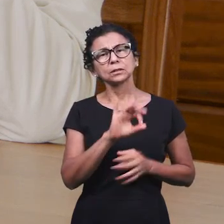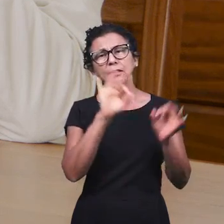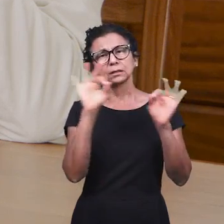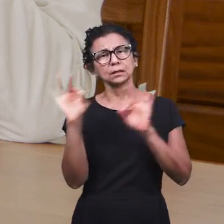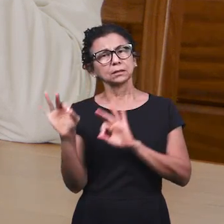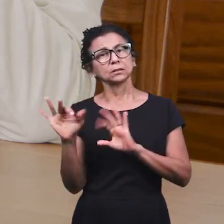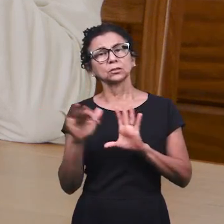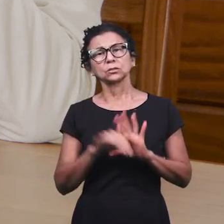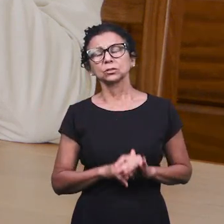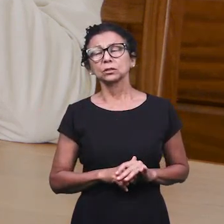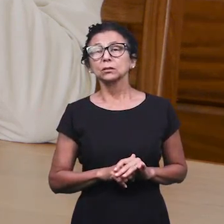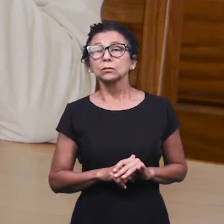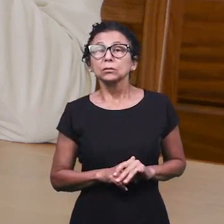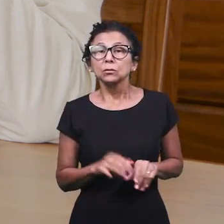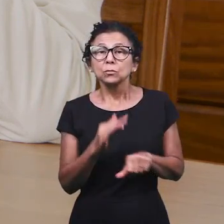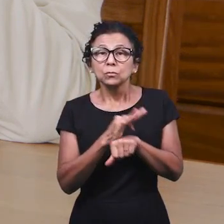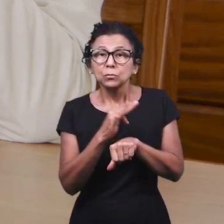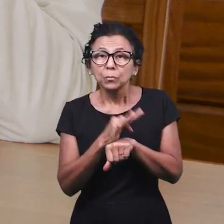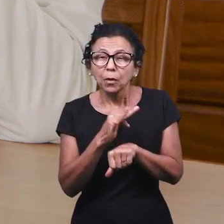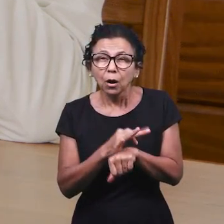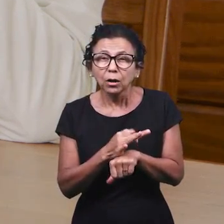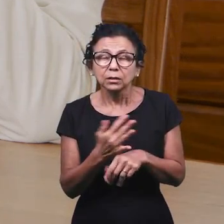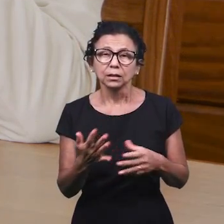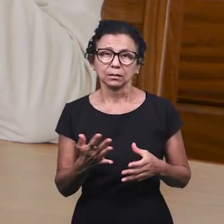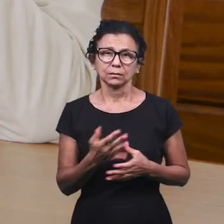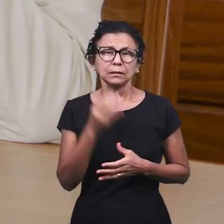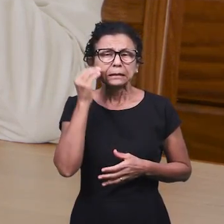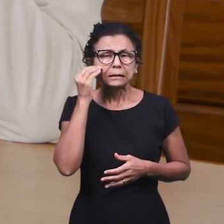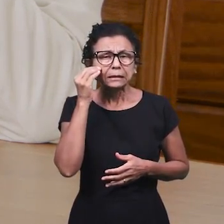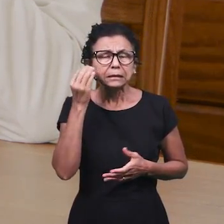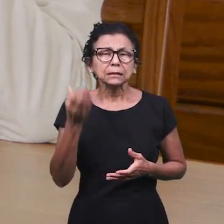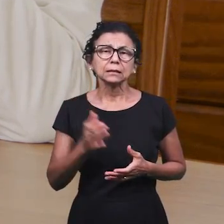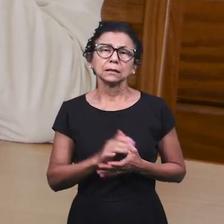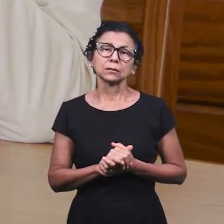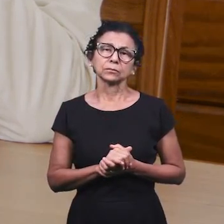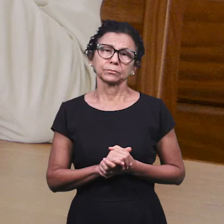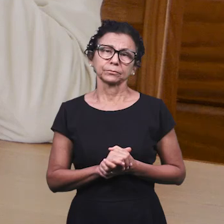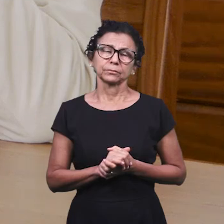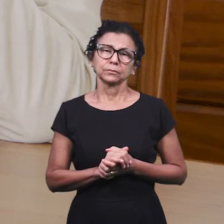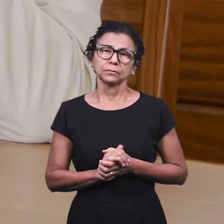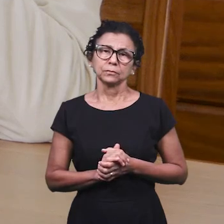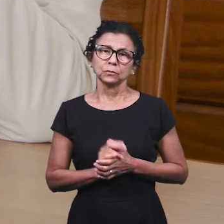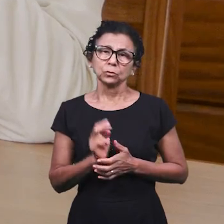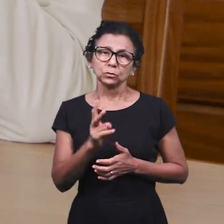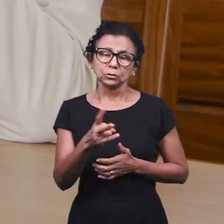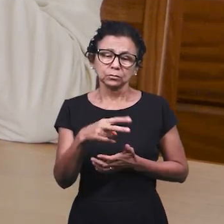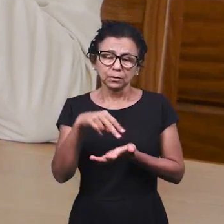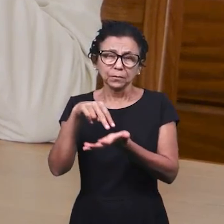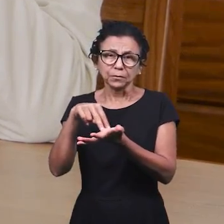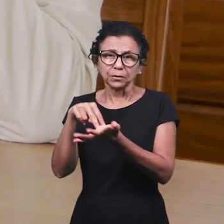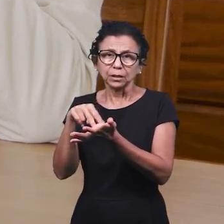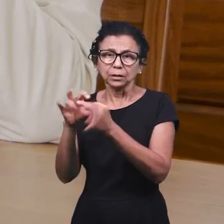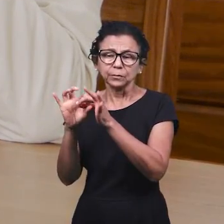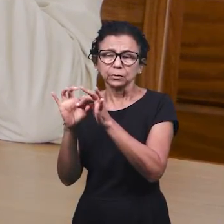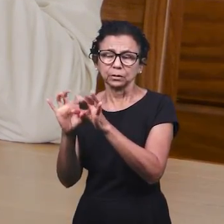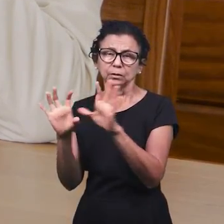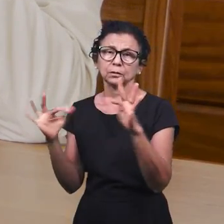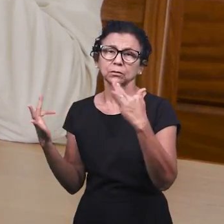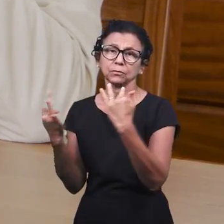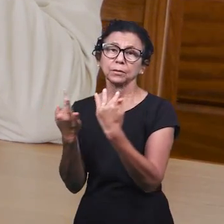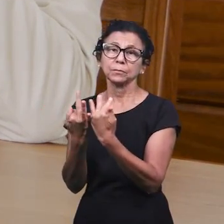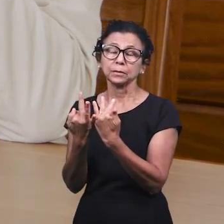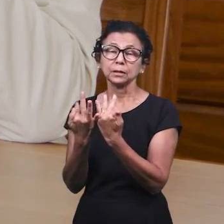aos ataques contra a família, resista ao ataque contra a sua família, do lado que vier. Mas em Deus, o